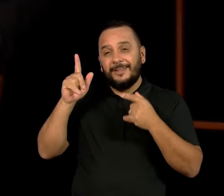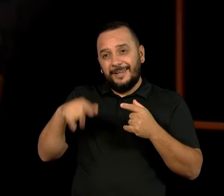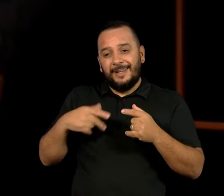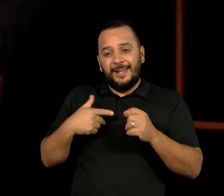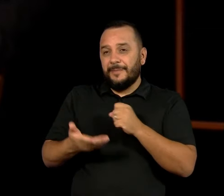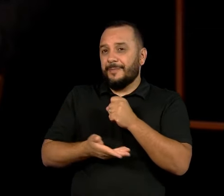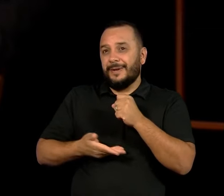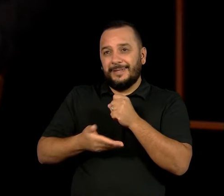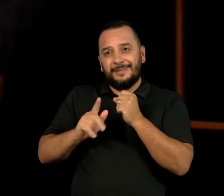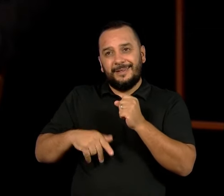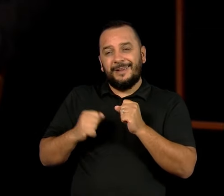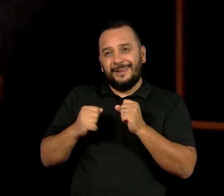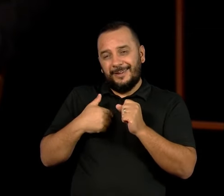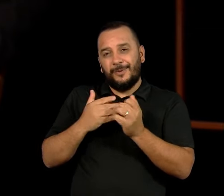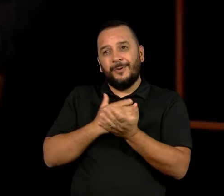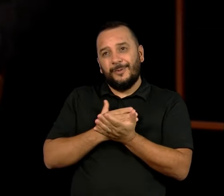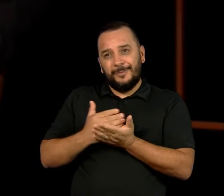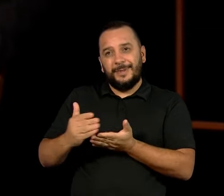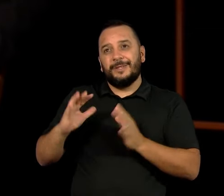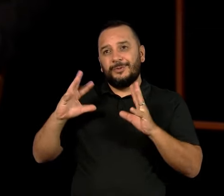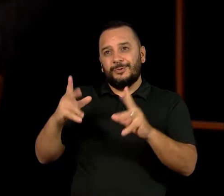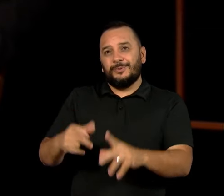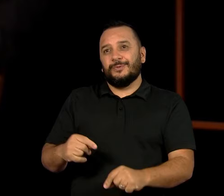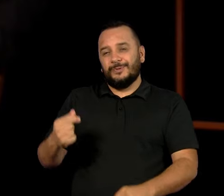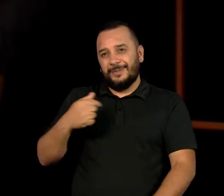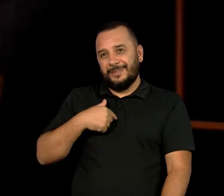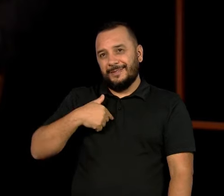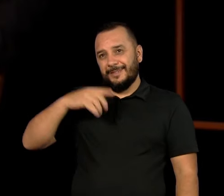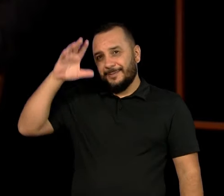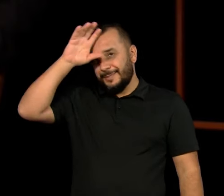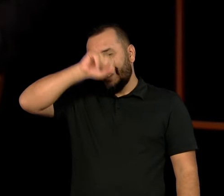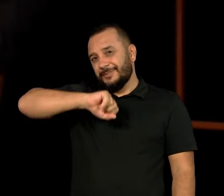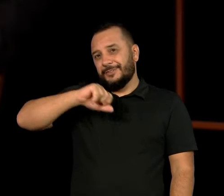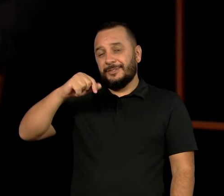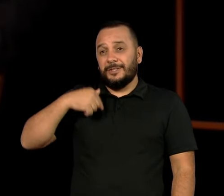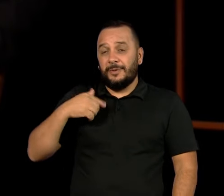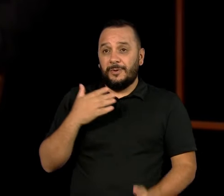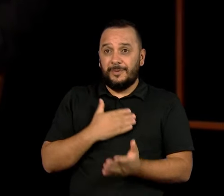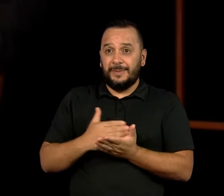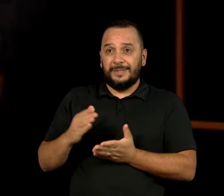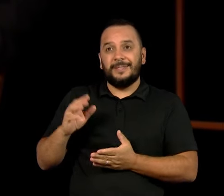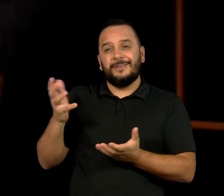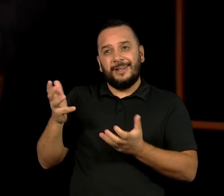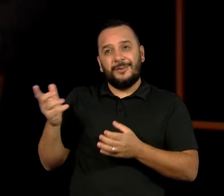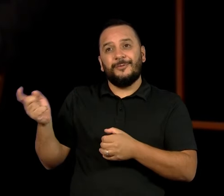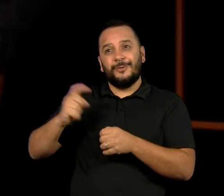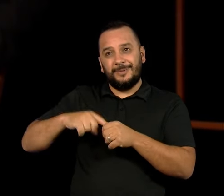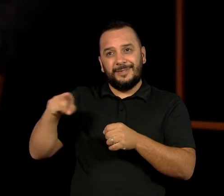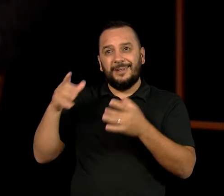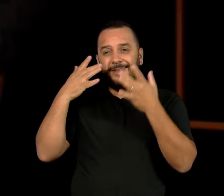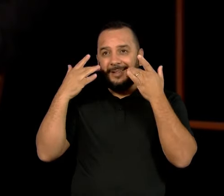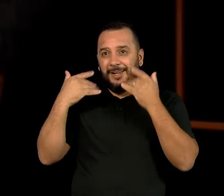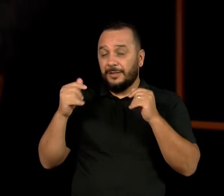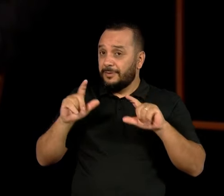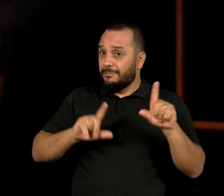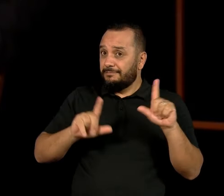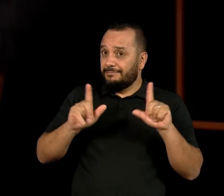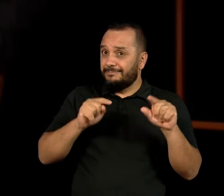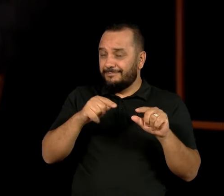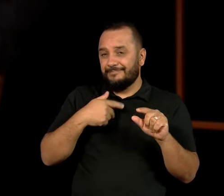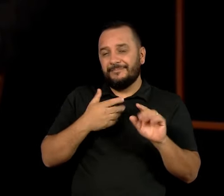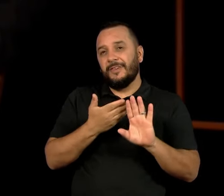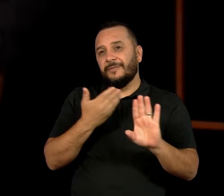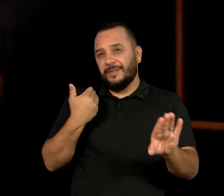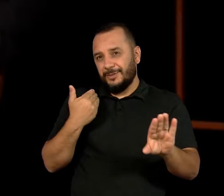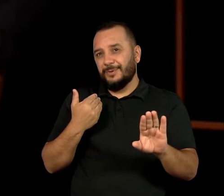é a fonte, né, de tudo. Foi ali que eu aprendi, foi ali que eu comecei e é para lá que eu quero voltar. A televisão me afastou